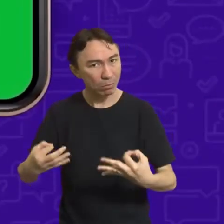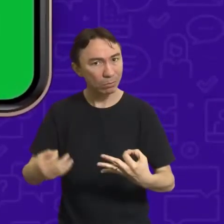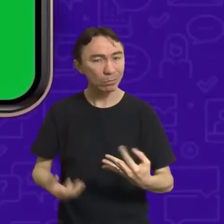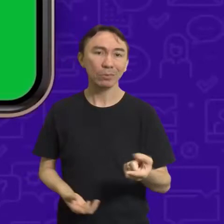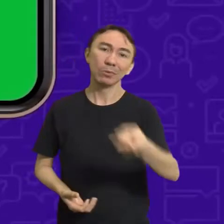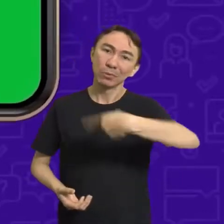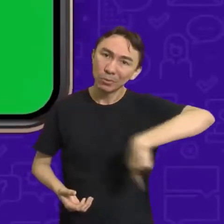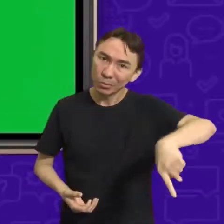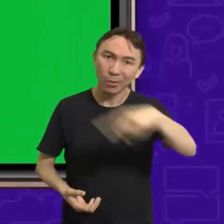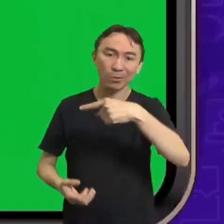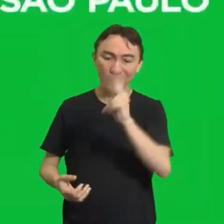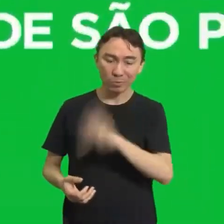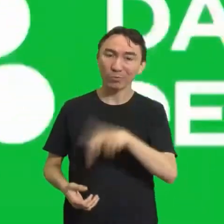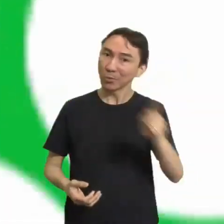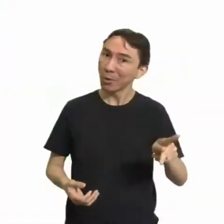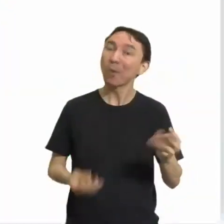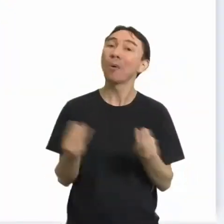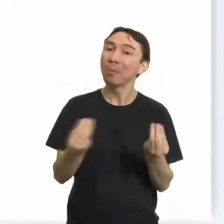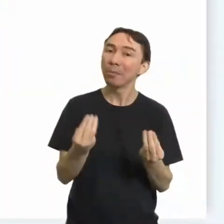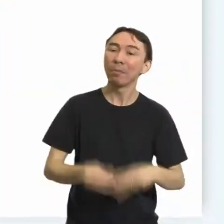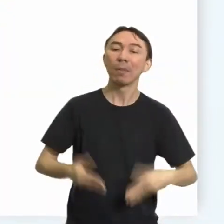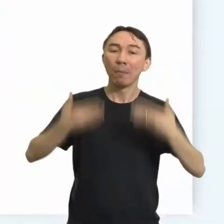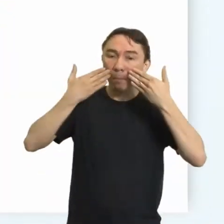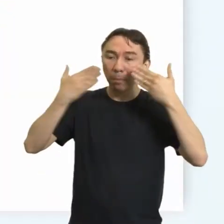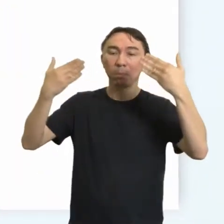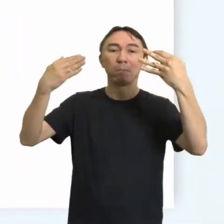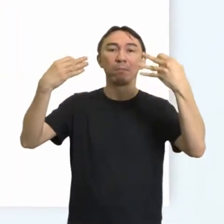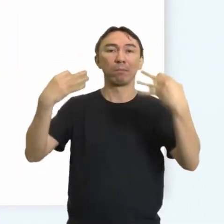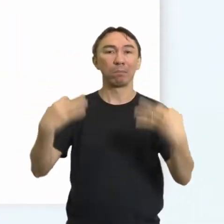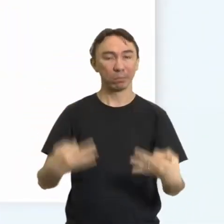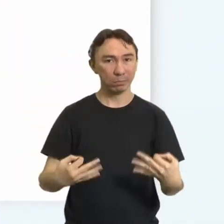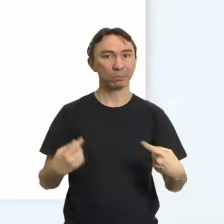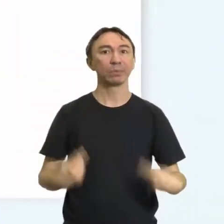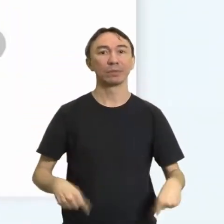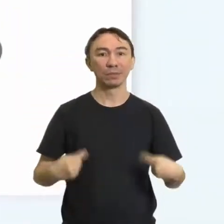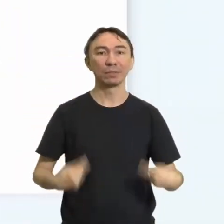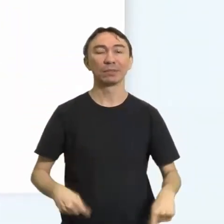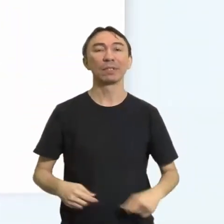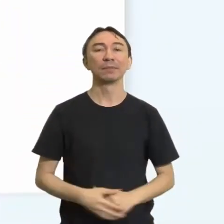educação, o melhor é começar com bons exemplos.